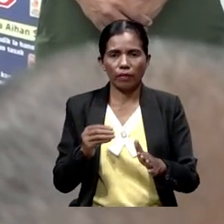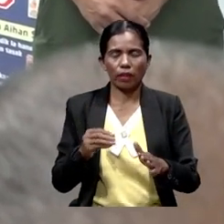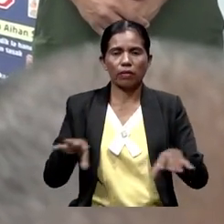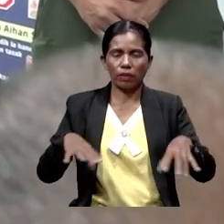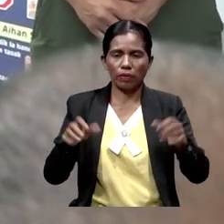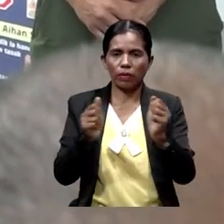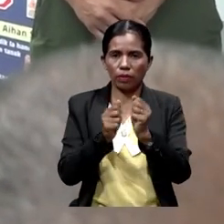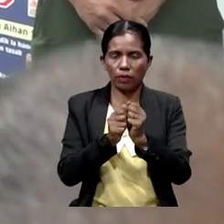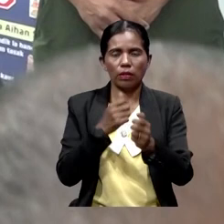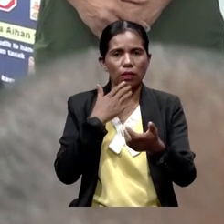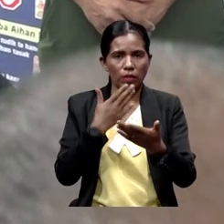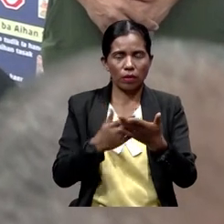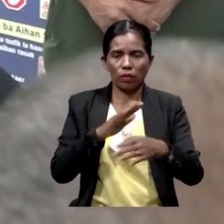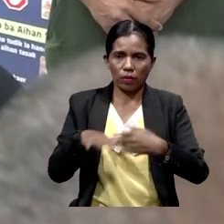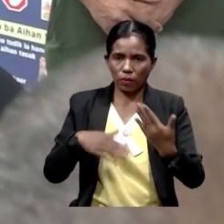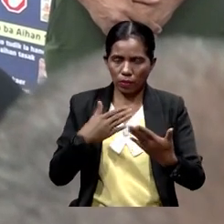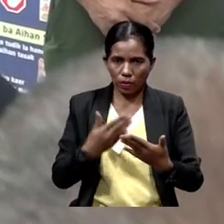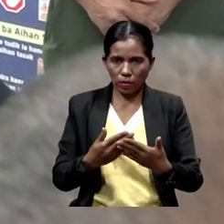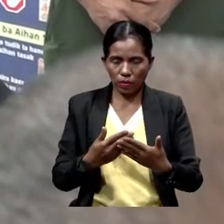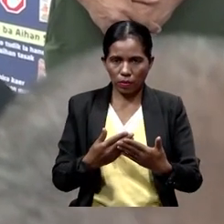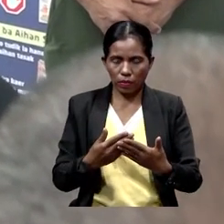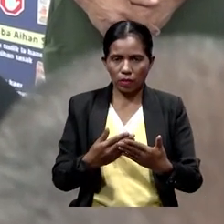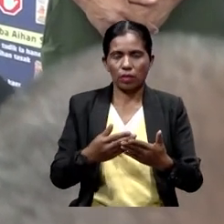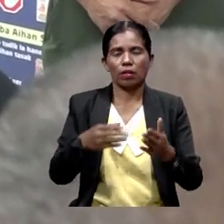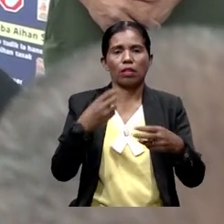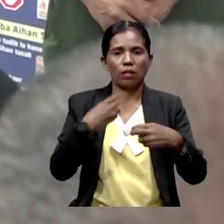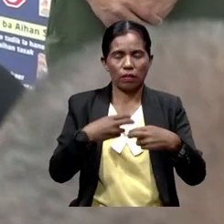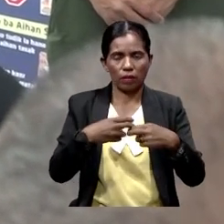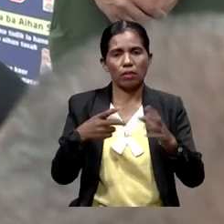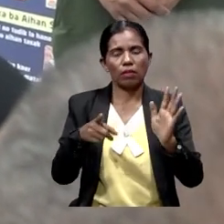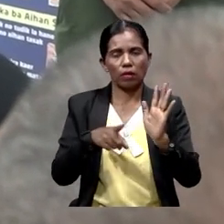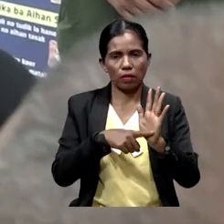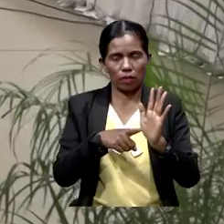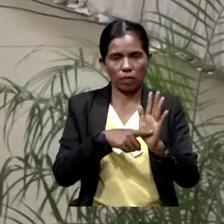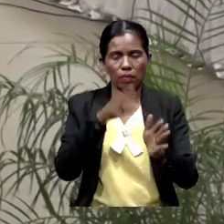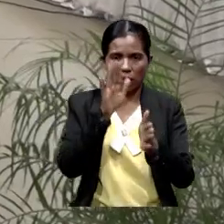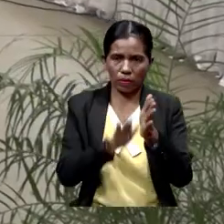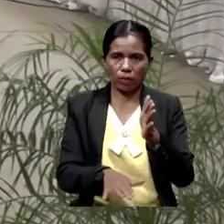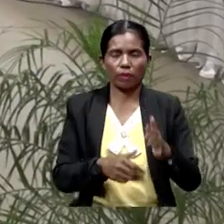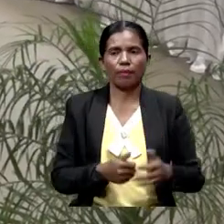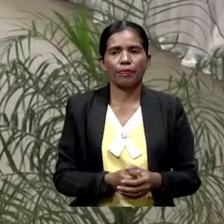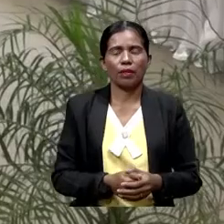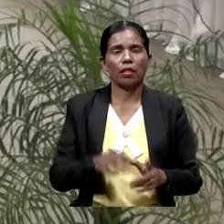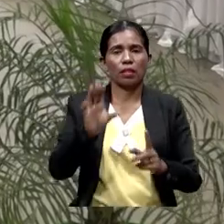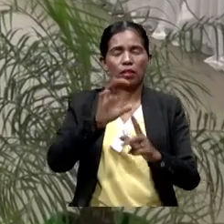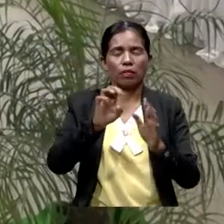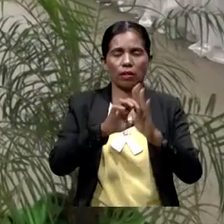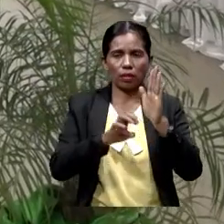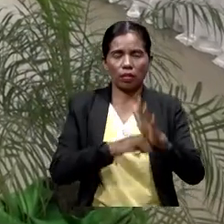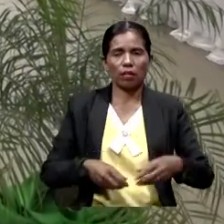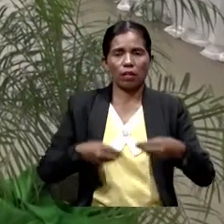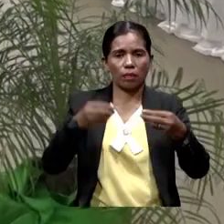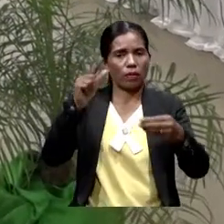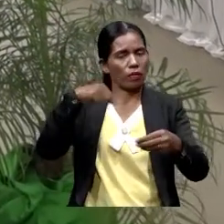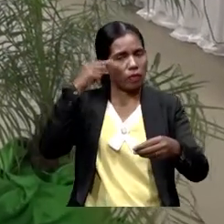colaboração com todo, impacto negativo, o sistema mundial é bem menos. Chefe Estado-Mos continua a encorajar o governo